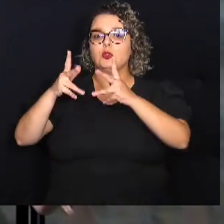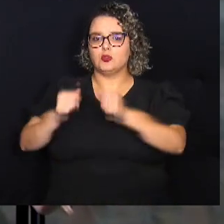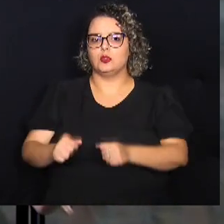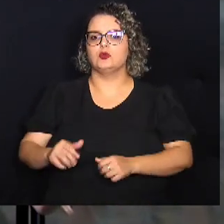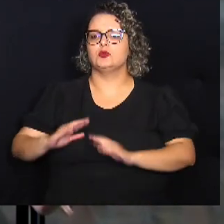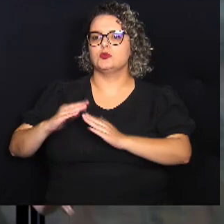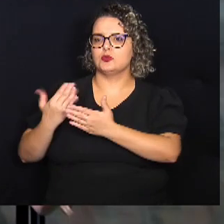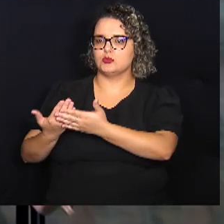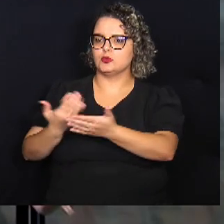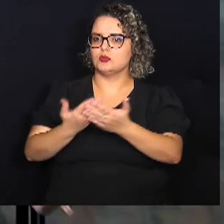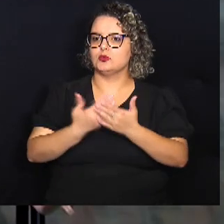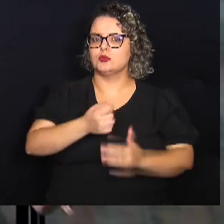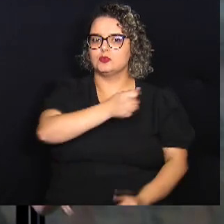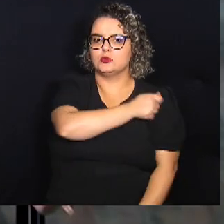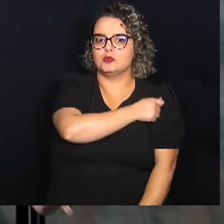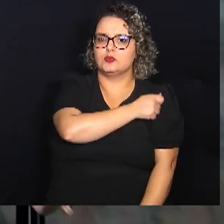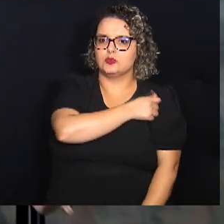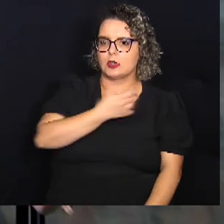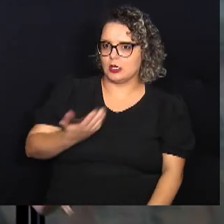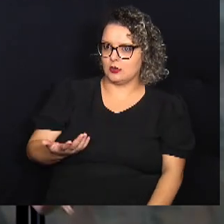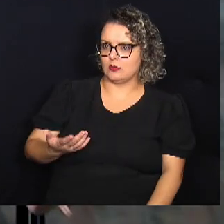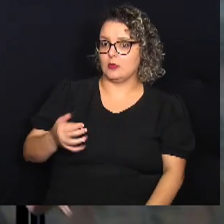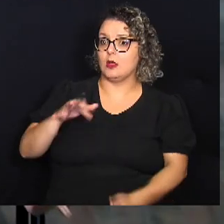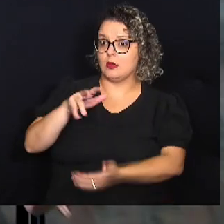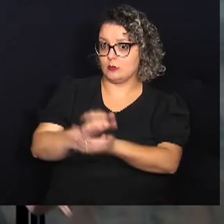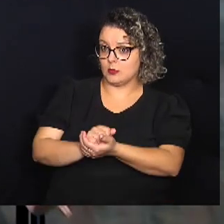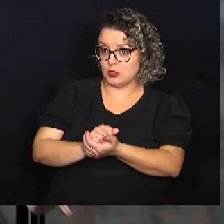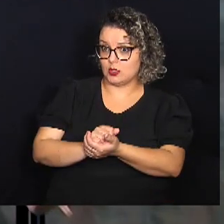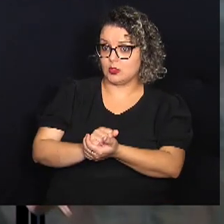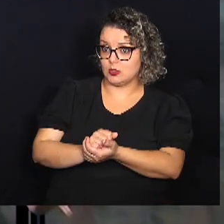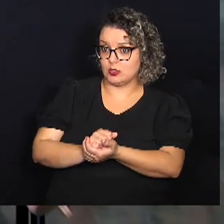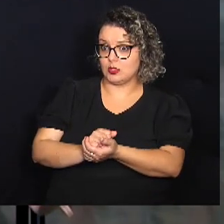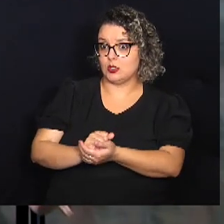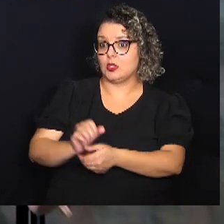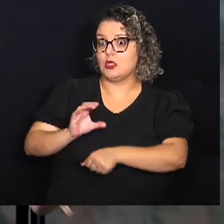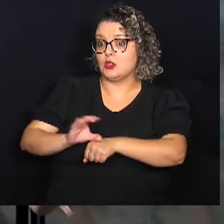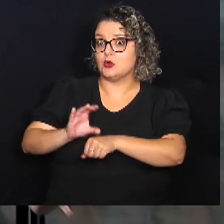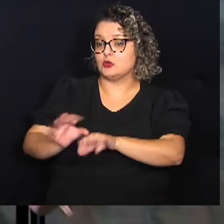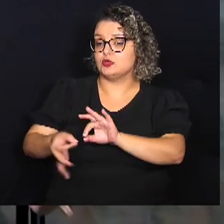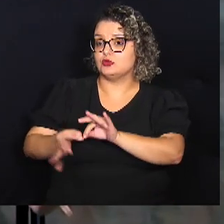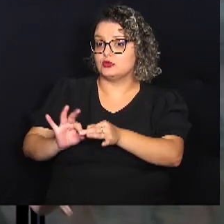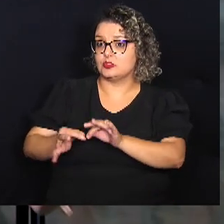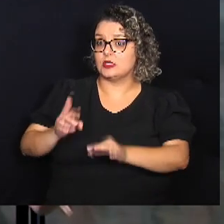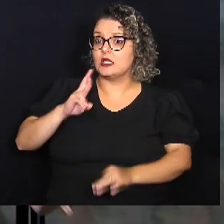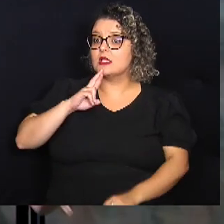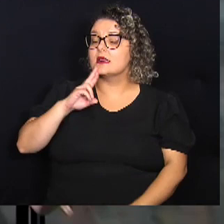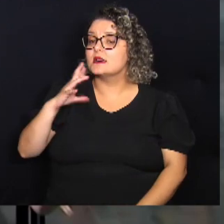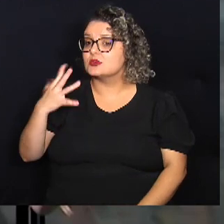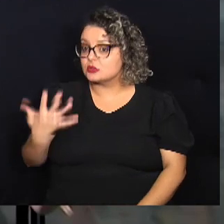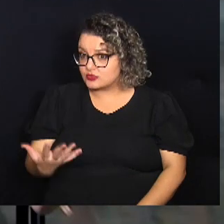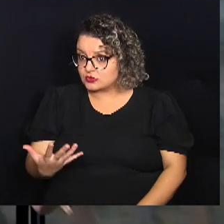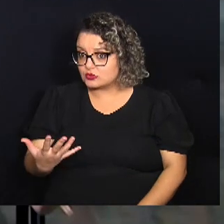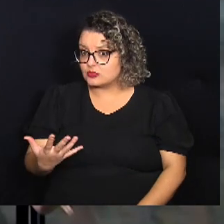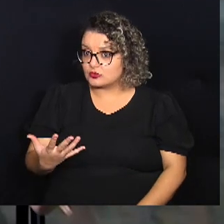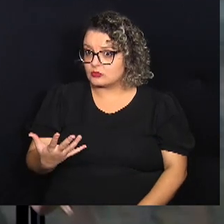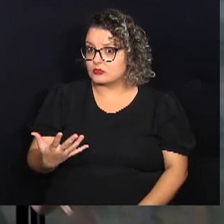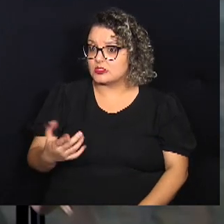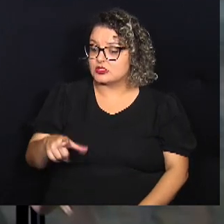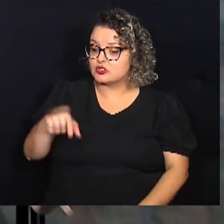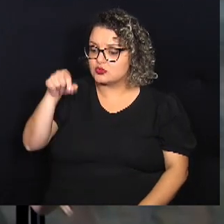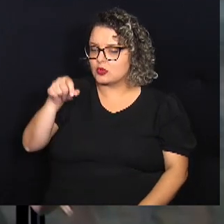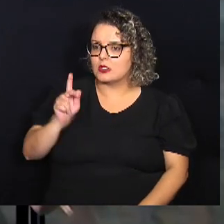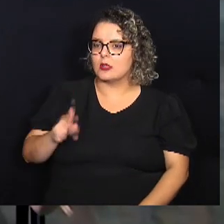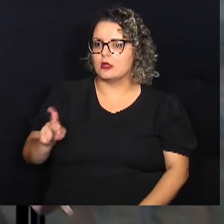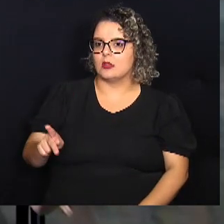que estão matriculados em curso de física resolvessem ser professores, ia